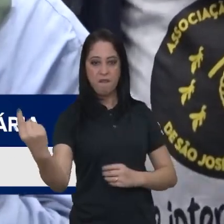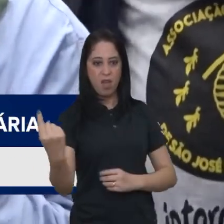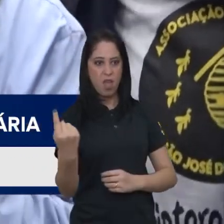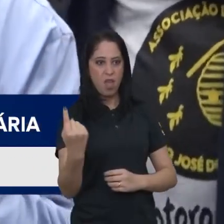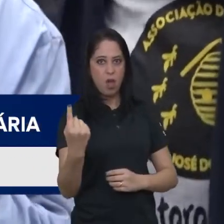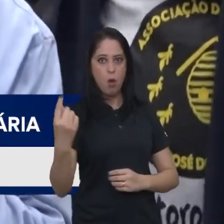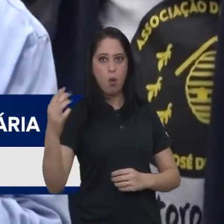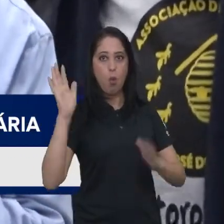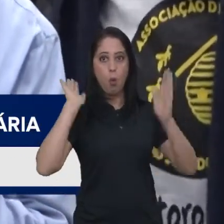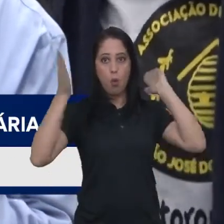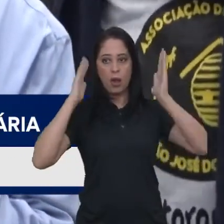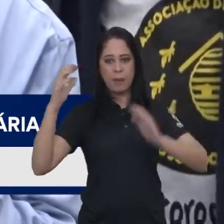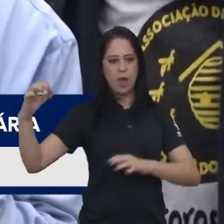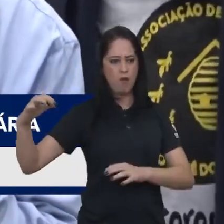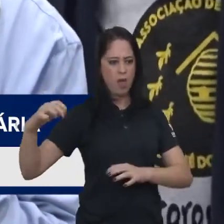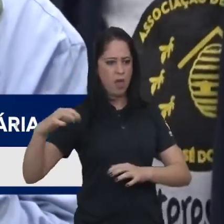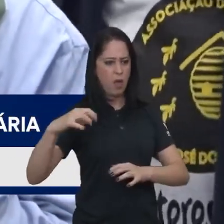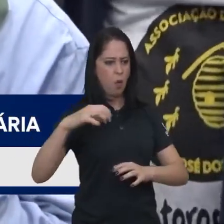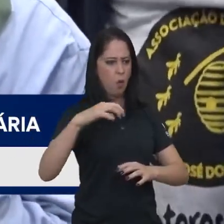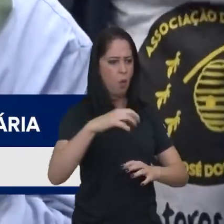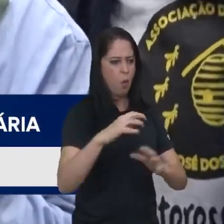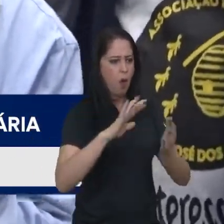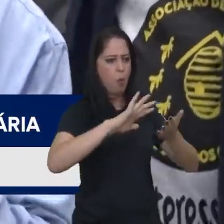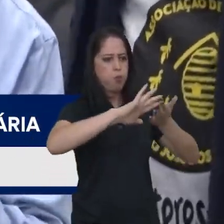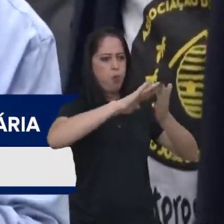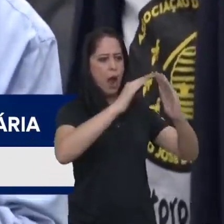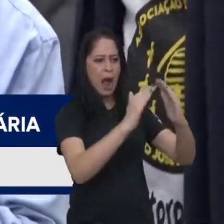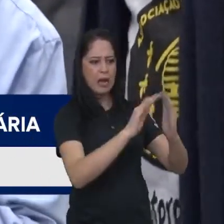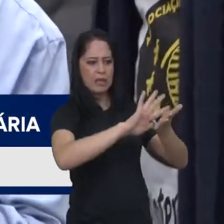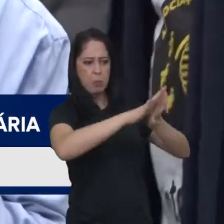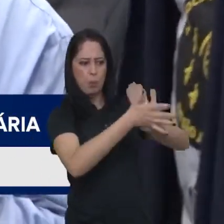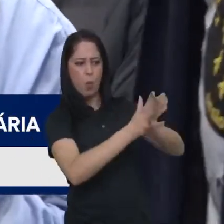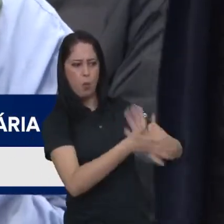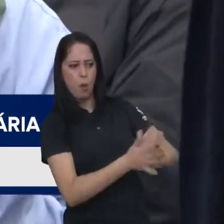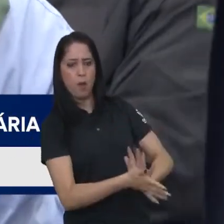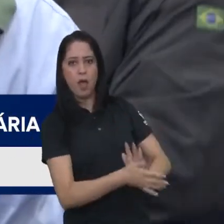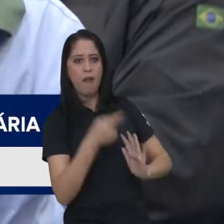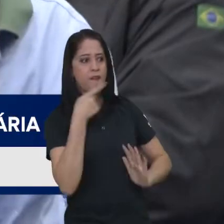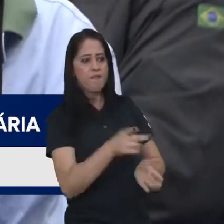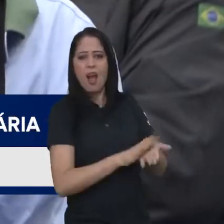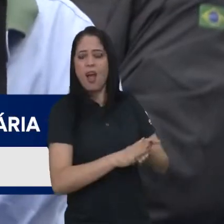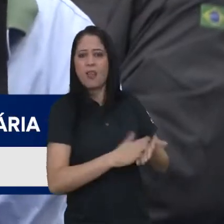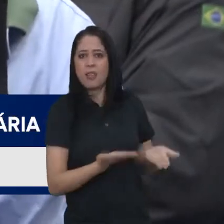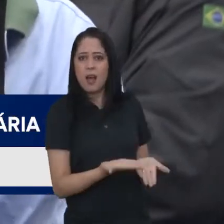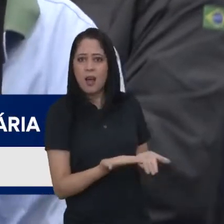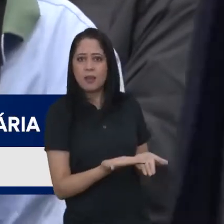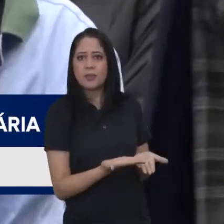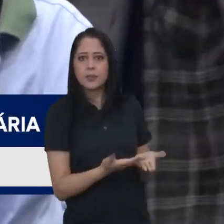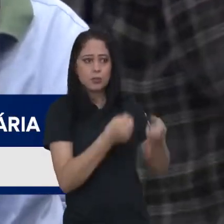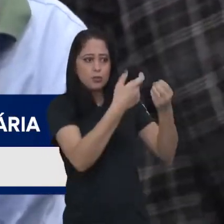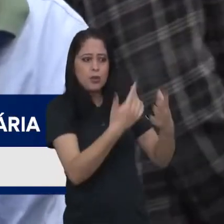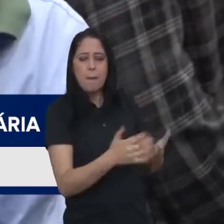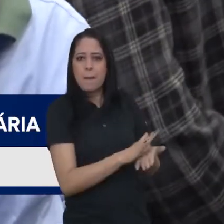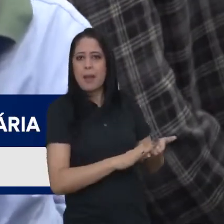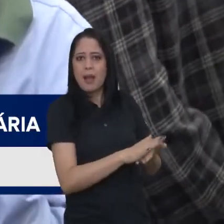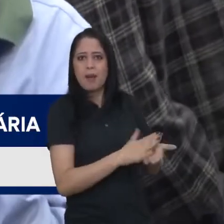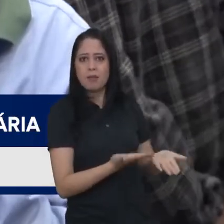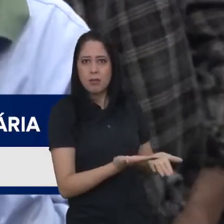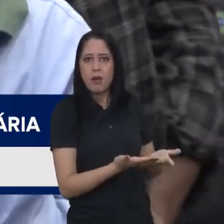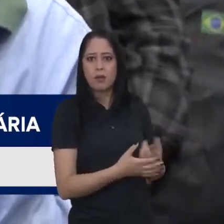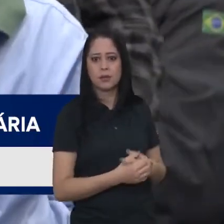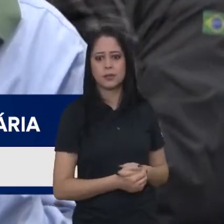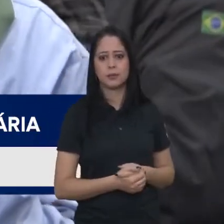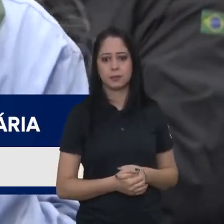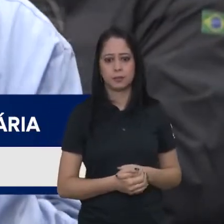desmanchando, não dão uma satisfação, como os vereadores já foi falado, até o doutor